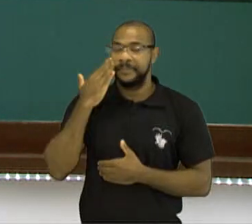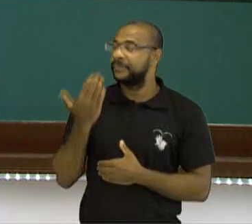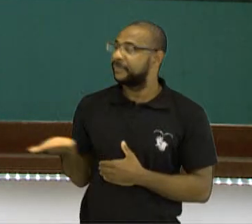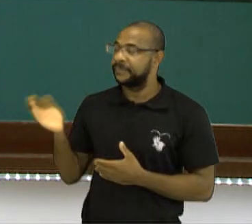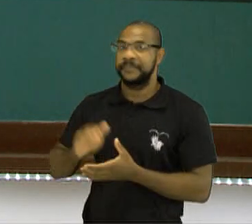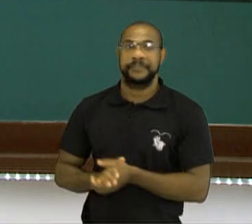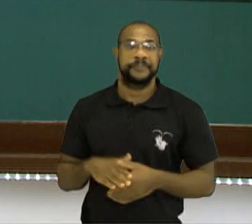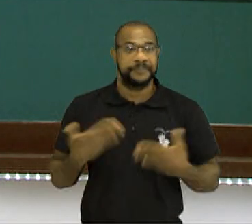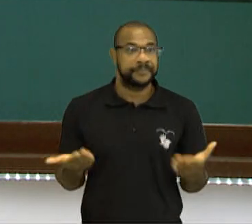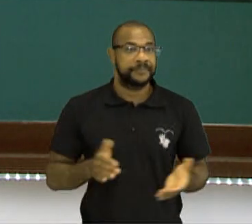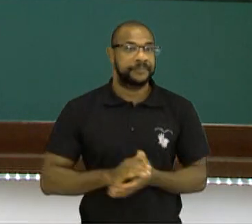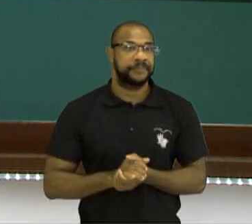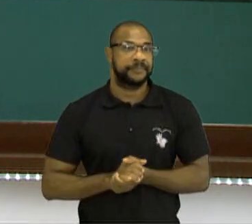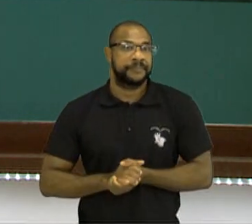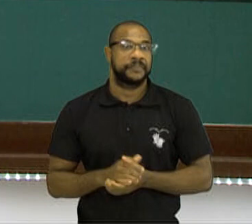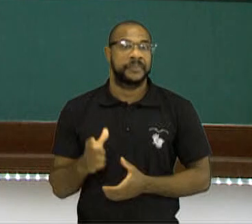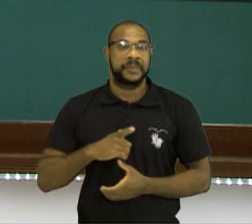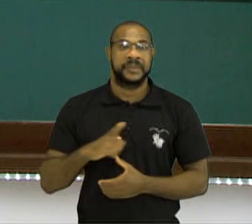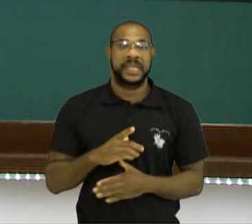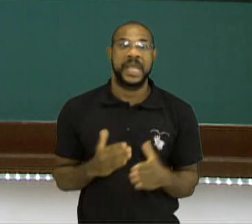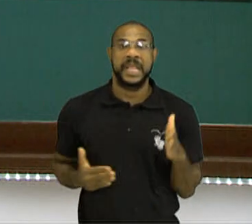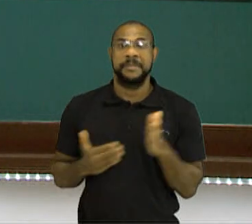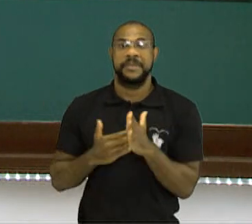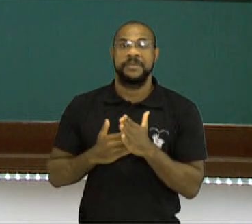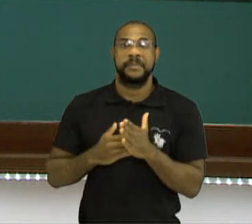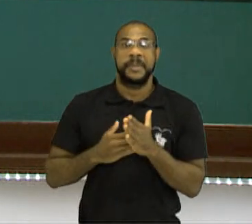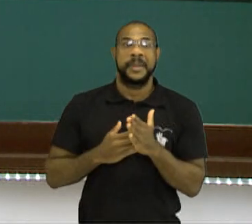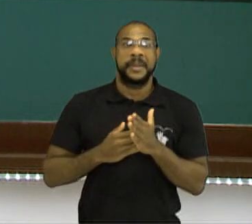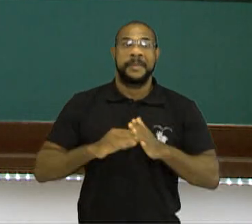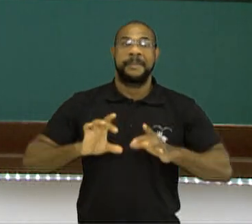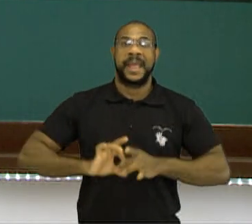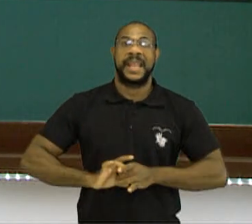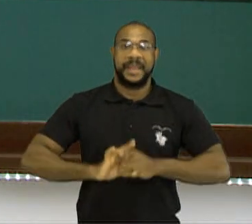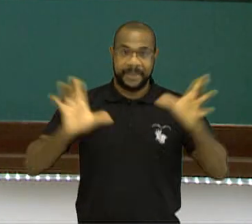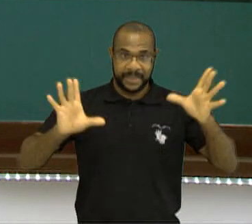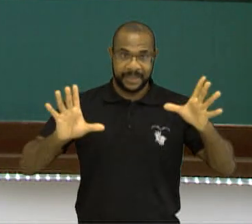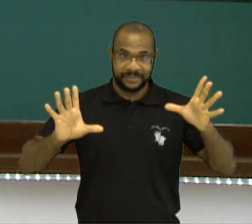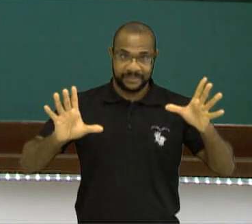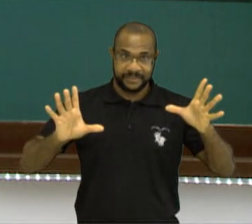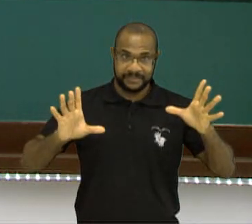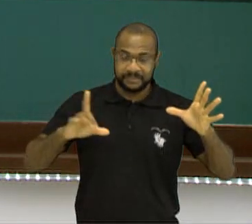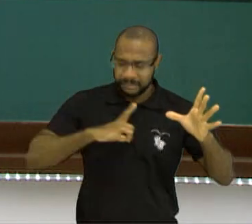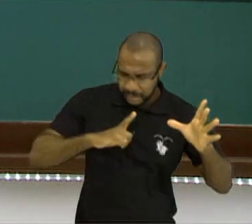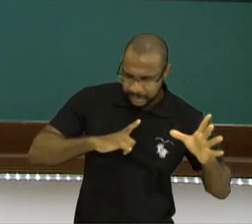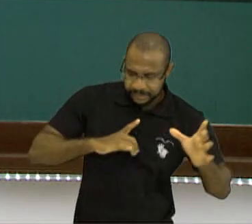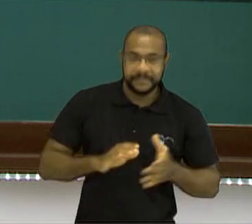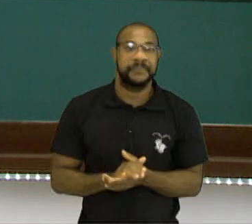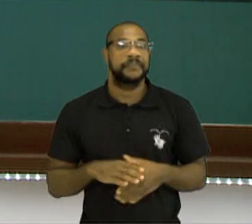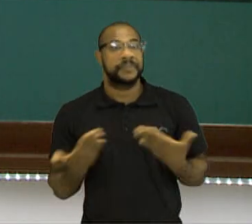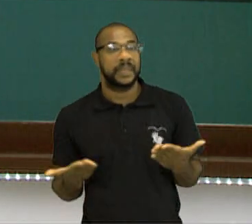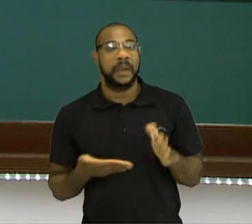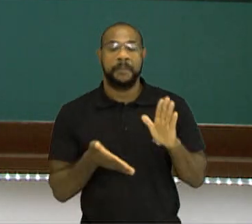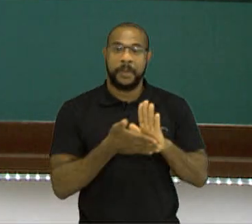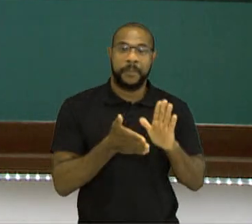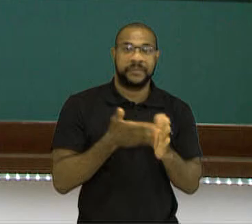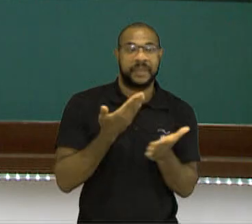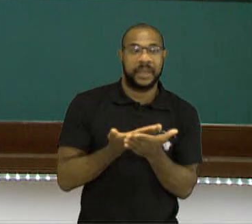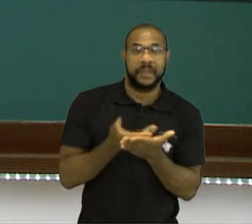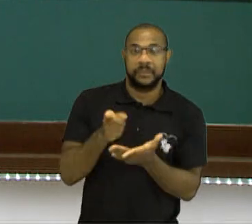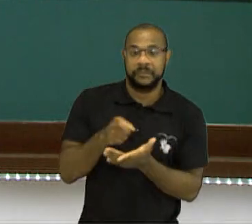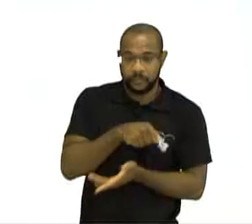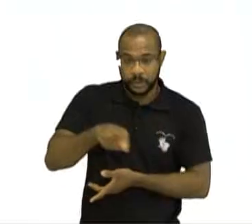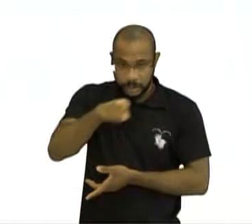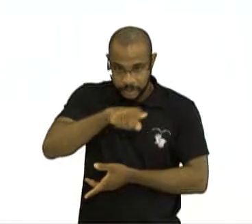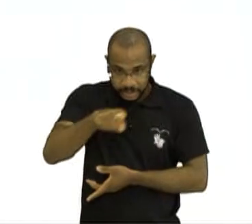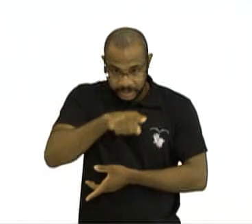Então, há limites para a liberdade? Veja que é um questionamento. A proposta desta aula é que você,